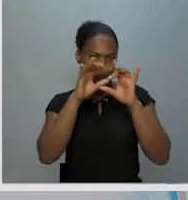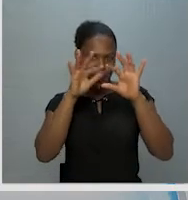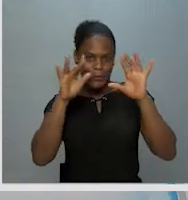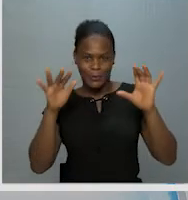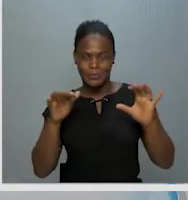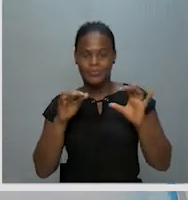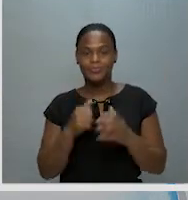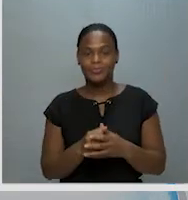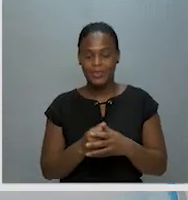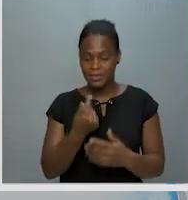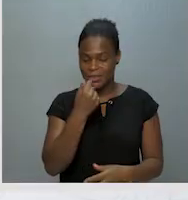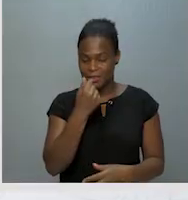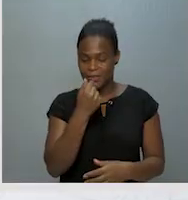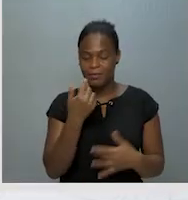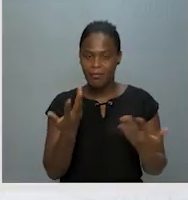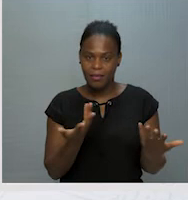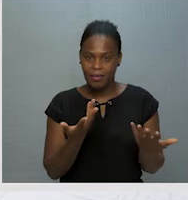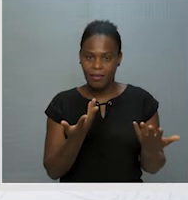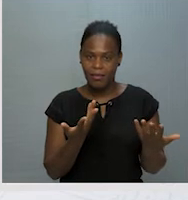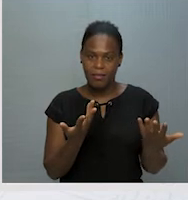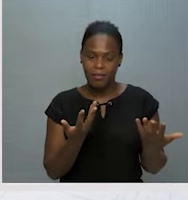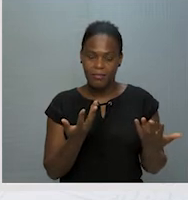brilhantes. Os dentes